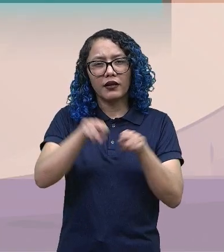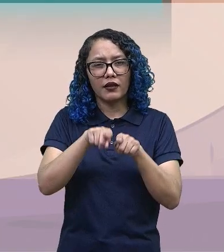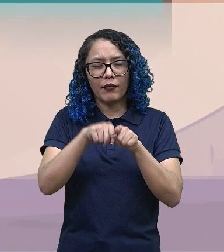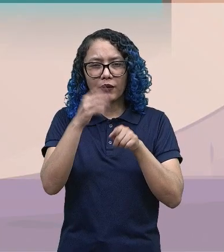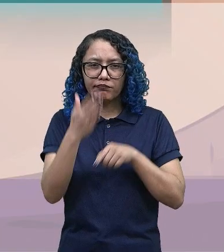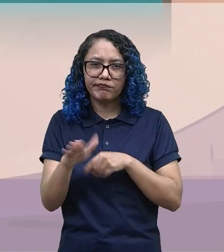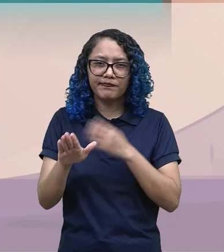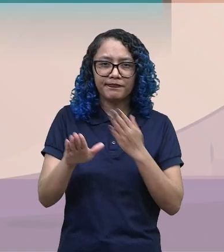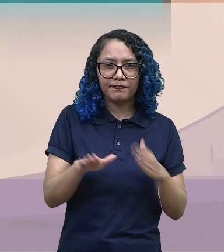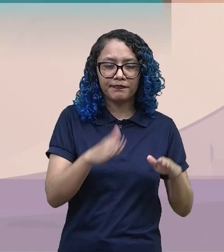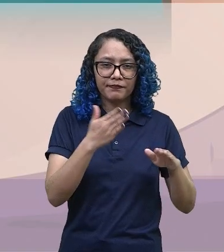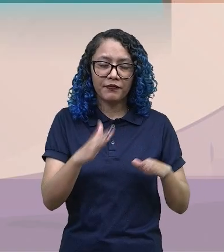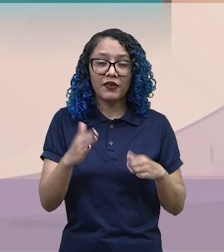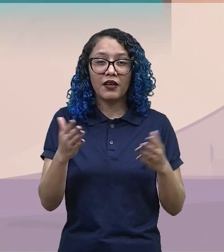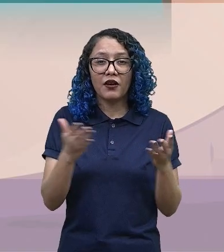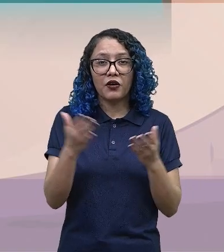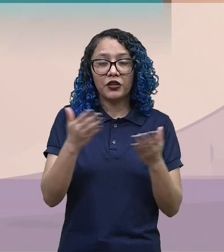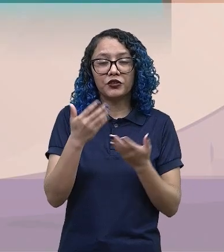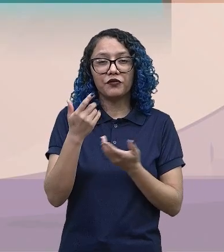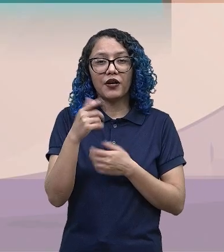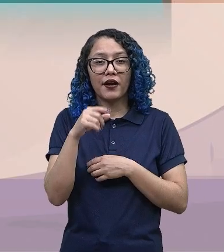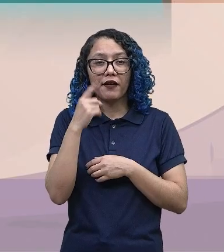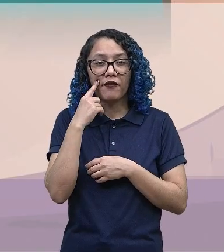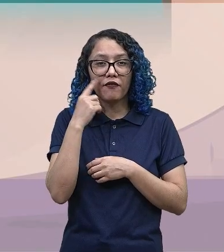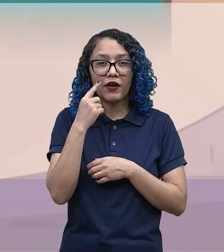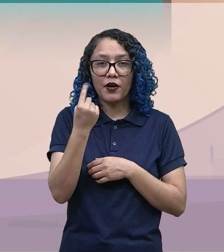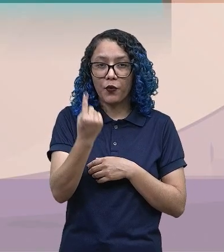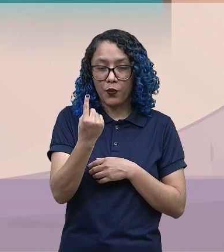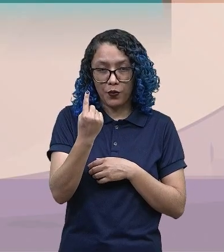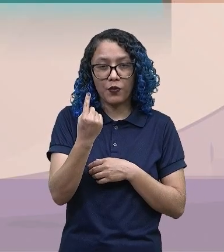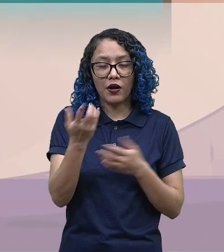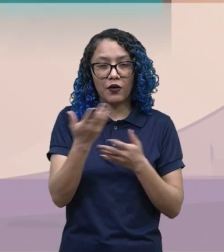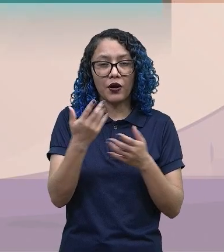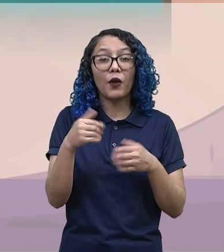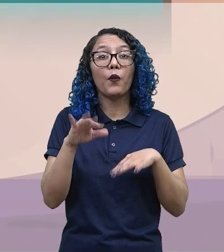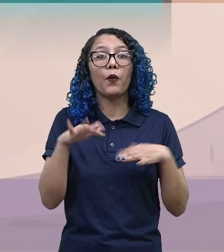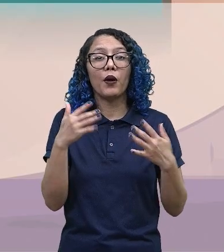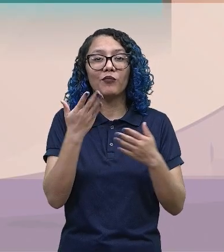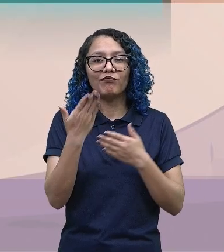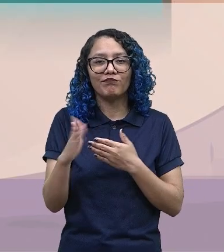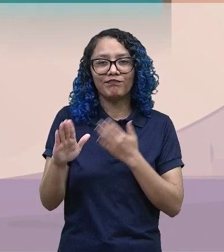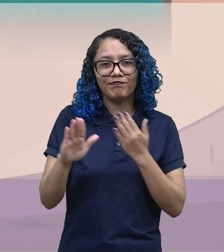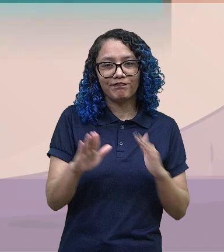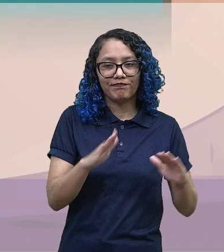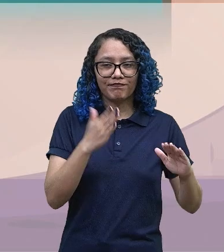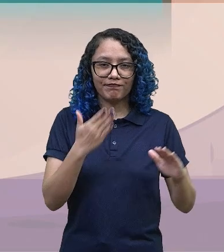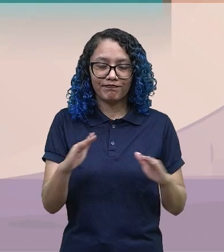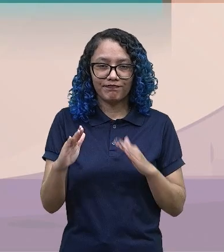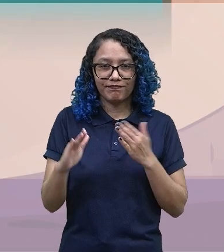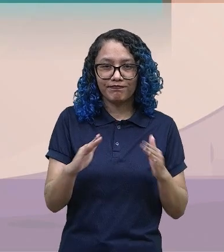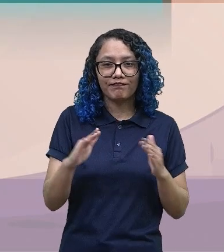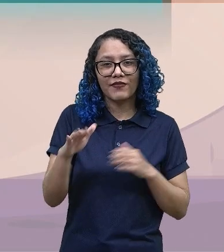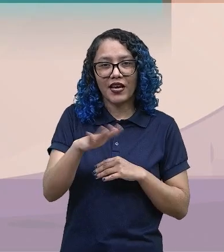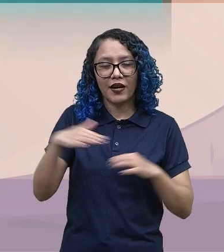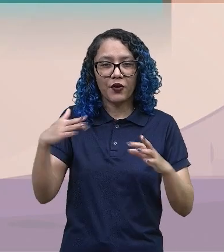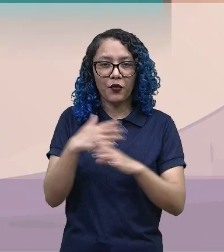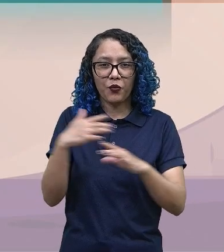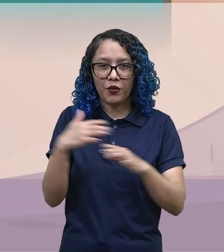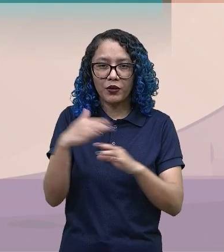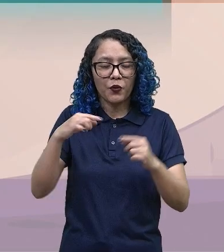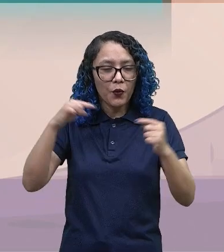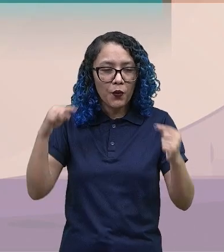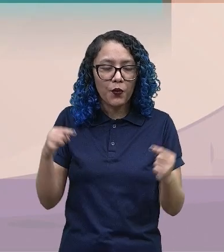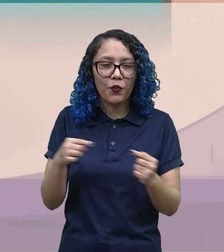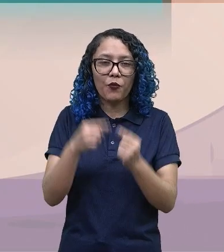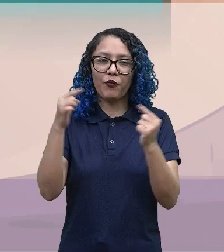nos ater a uma dessas modalidades, que é o patins ou a patinação, né? A patinação urbana, ela vai se enquadrar perfeitamente